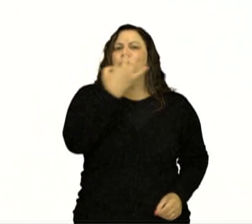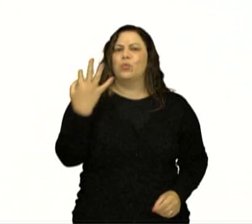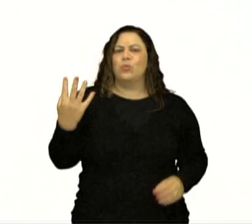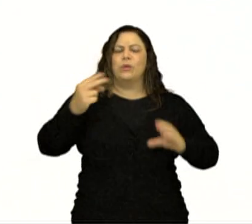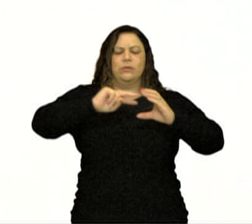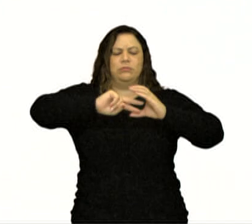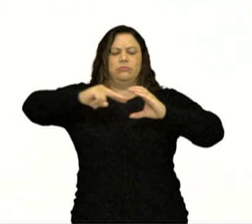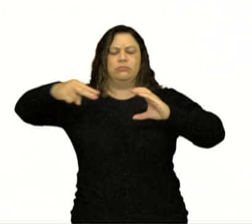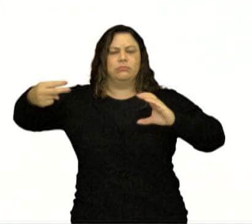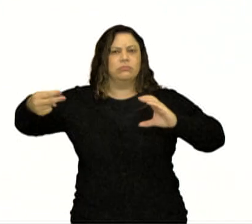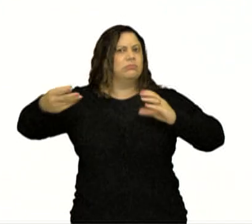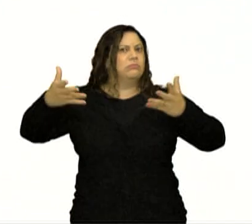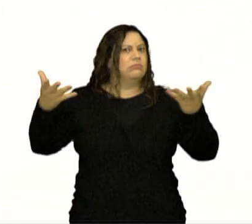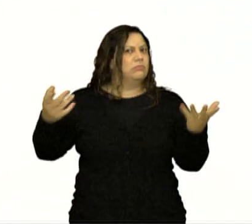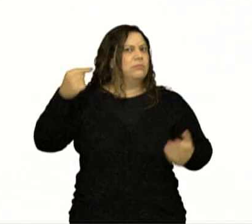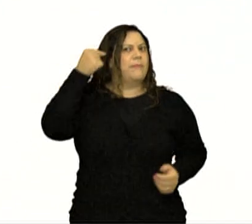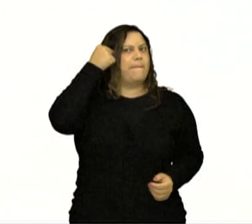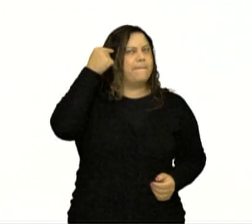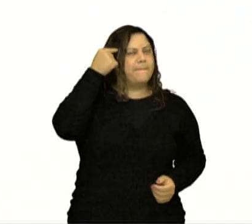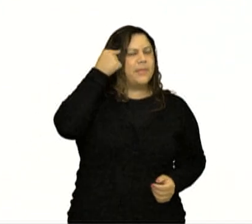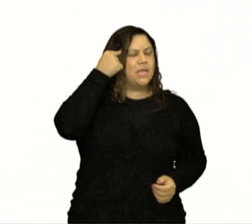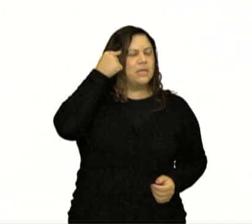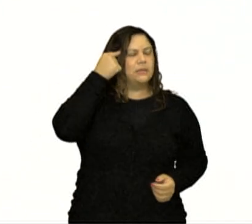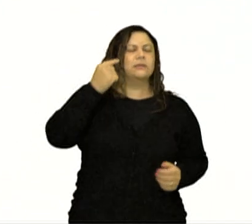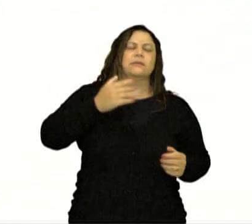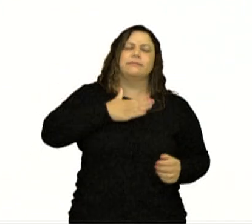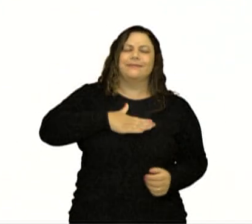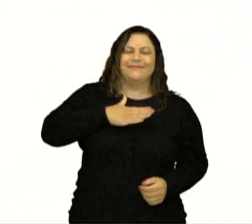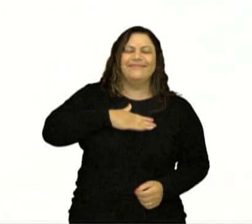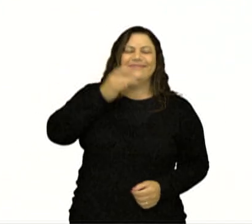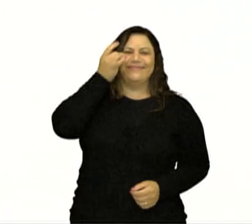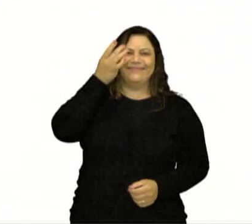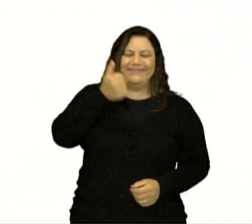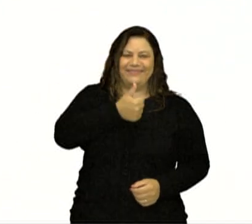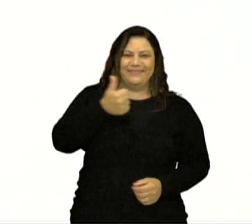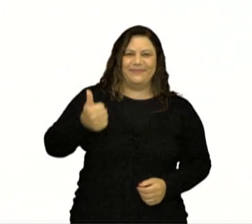terá? Então, pensa bem aí, é bem tranquilinho essa, a gente já volta.